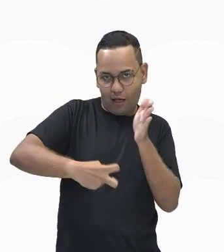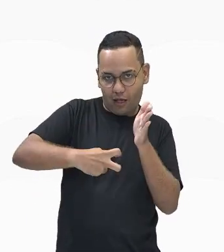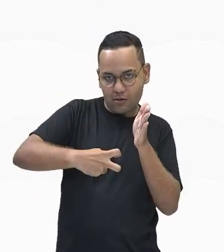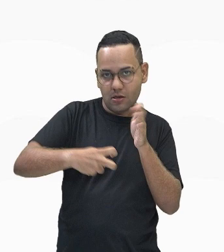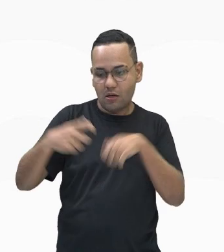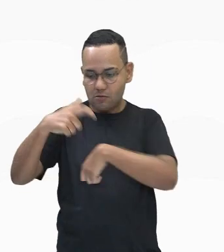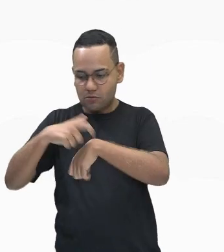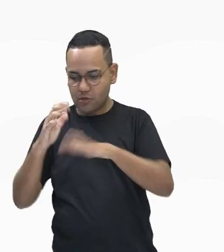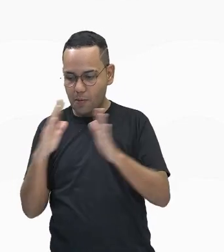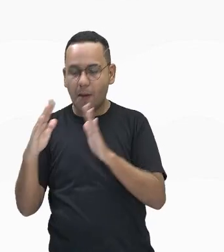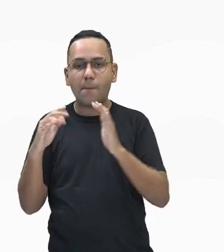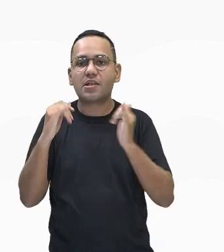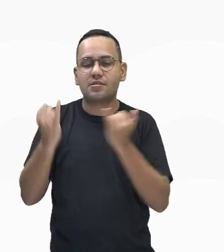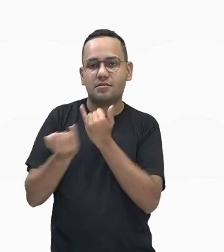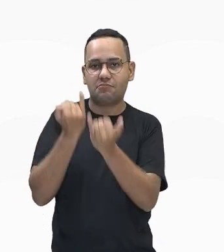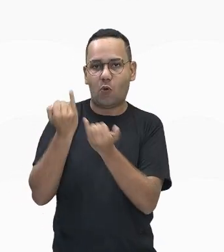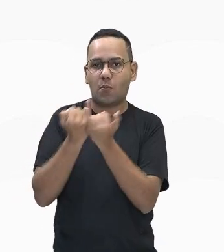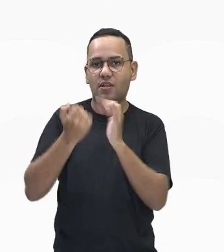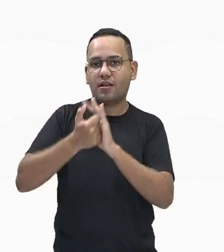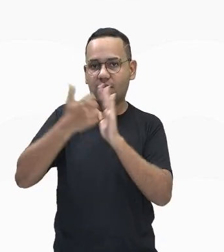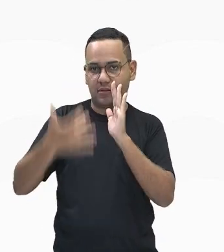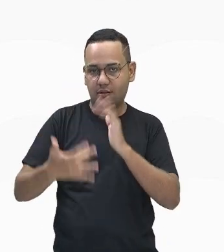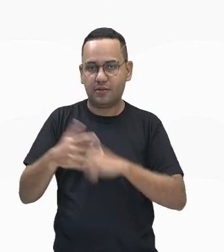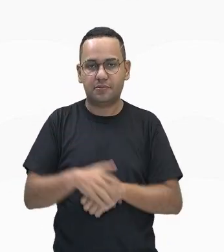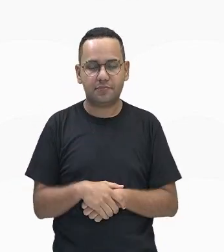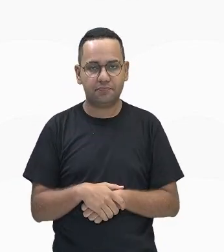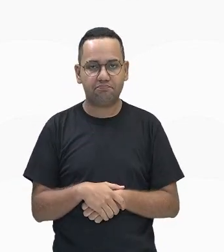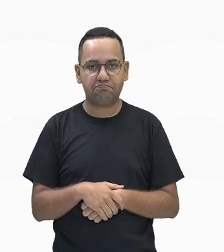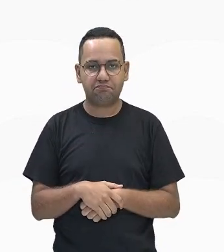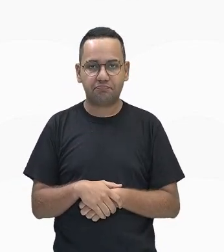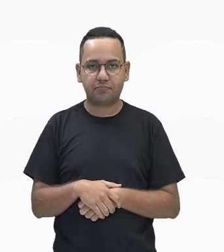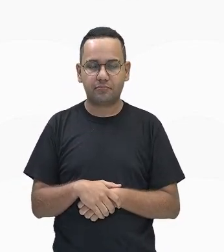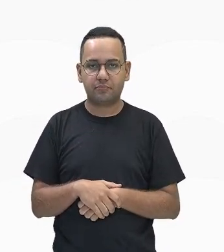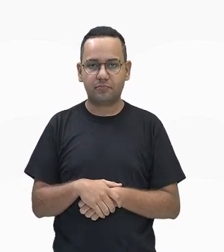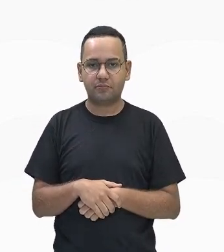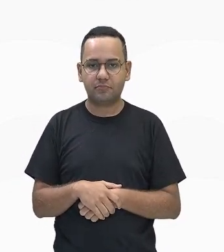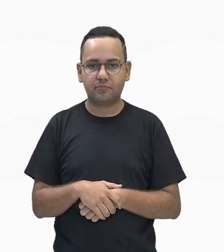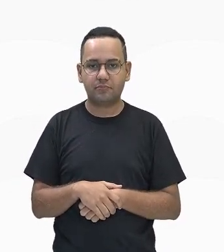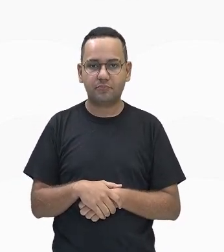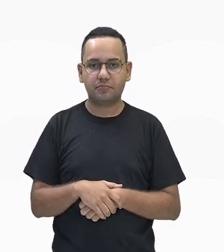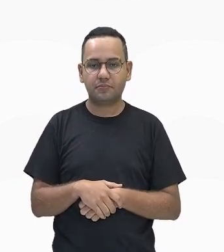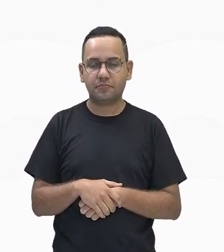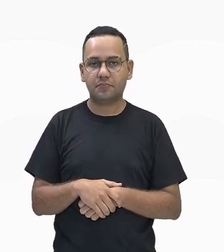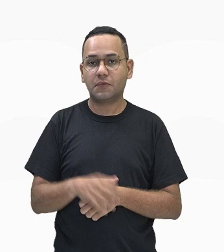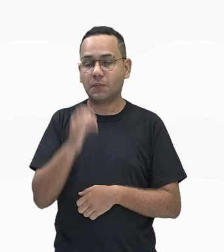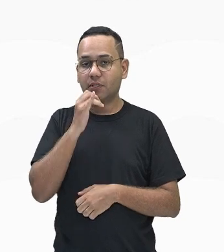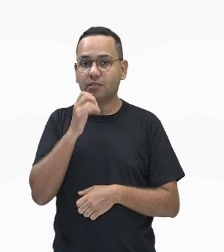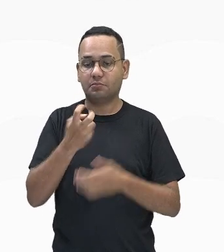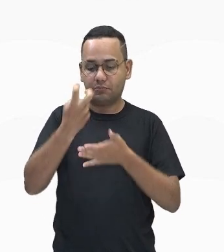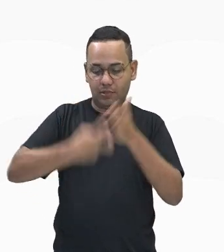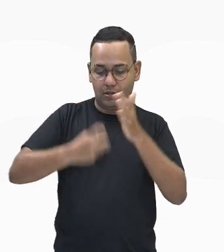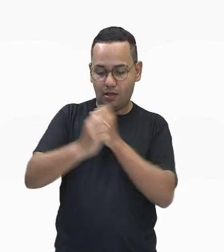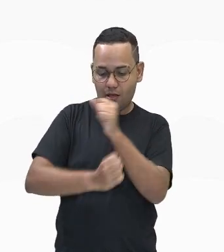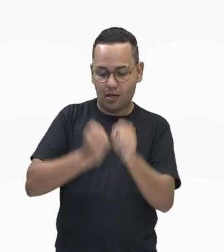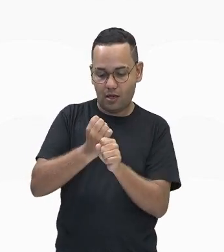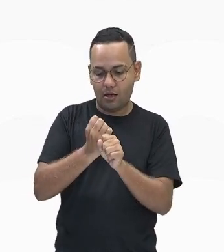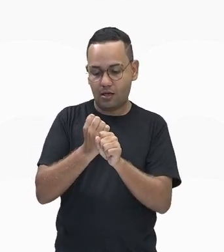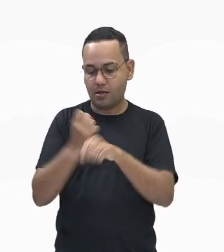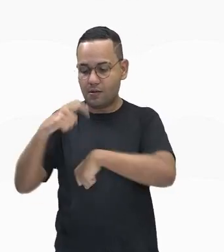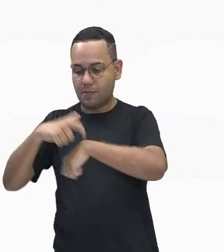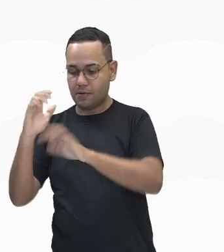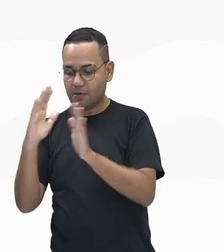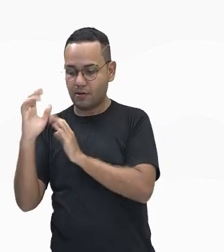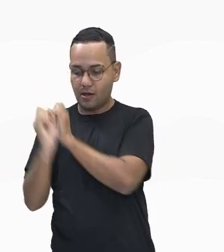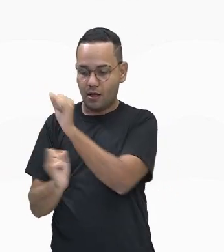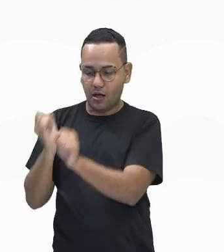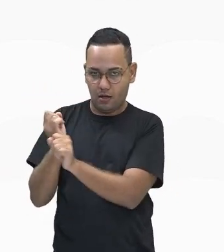tempo estiver calculado em anos, então a taxa também tem que estar em percentual ao ano. Se estiver em mês, né,